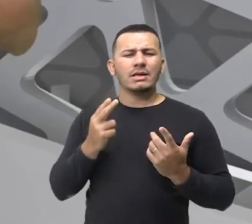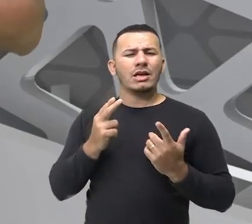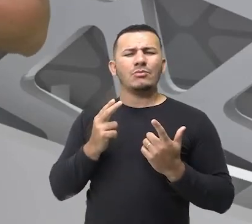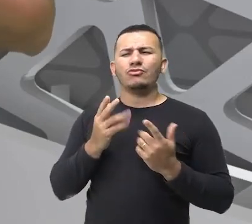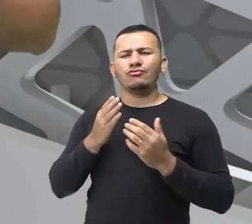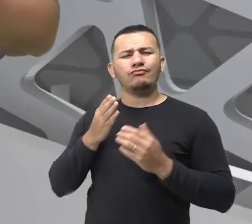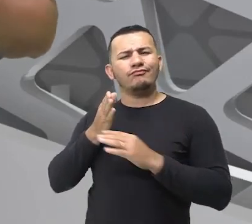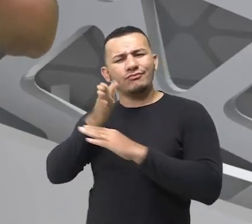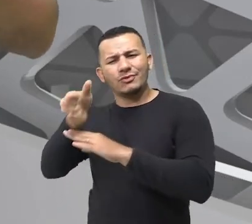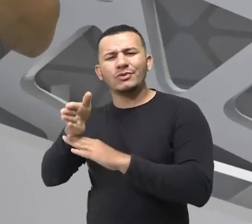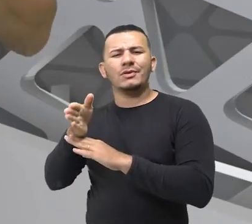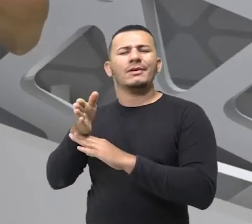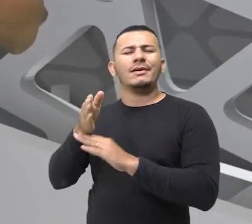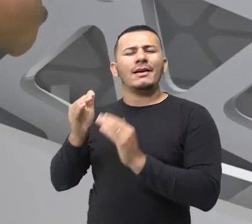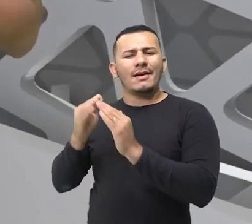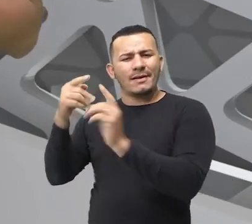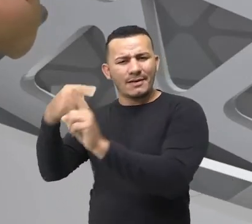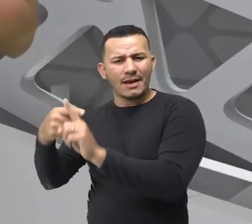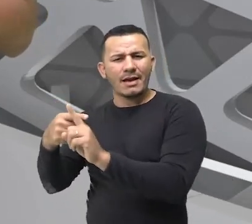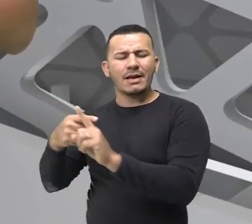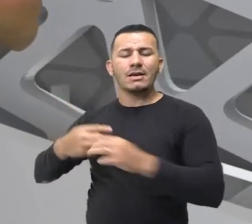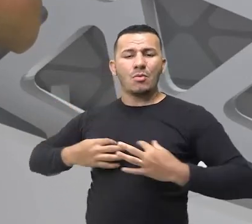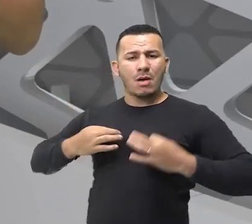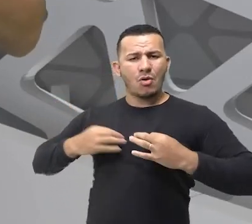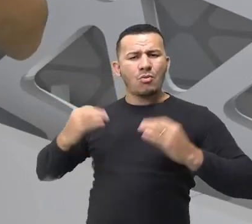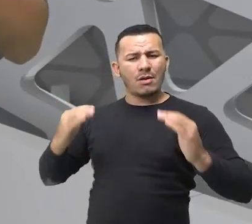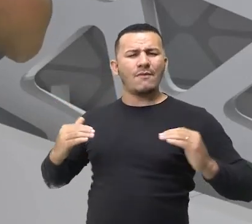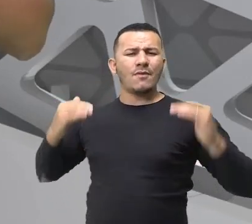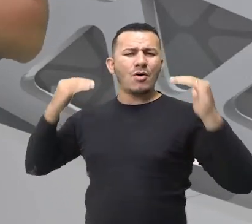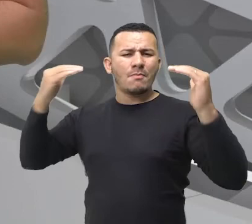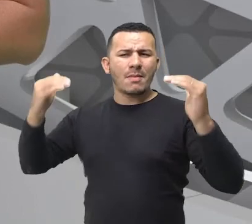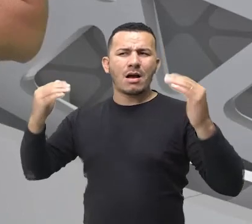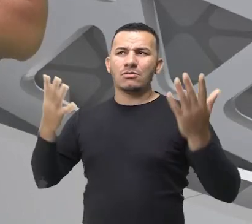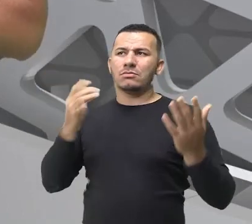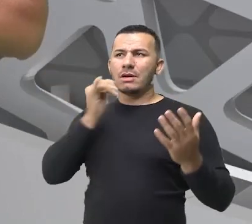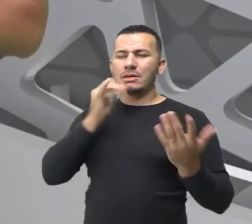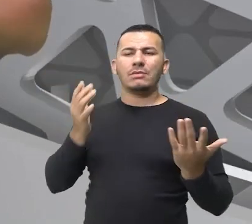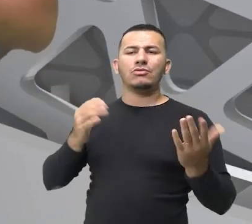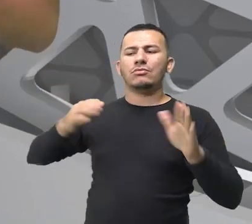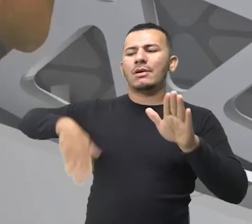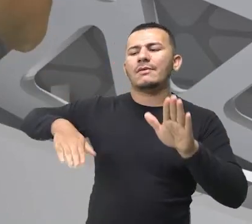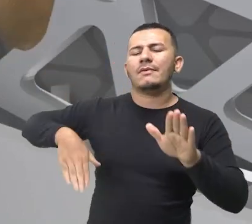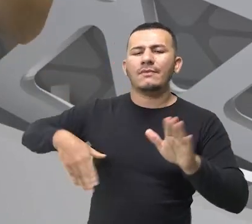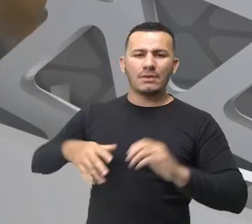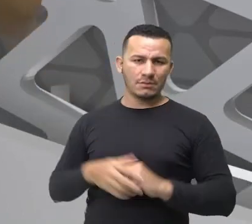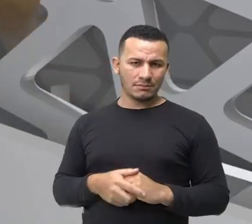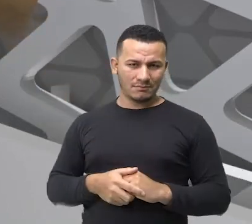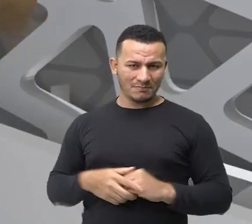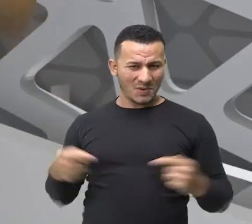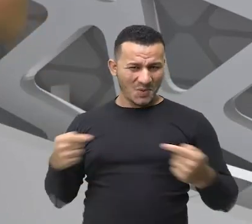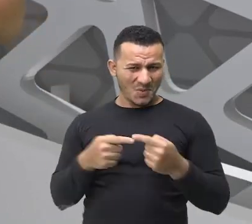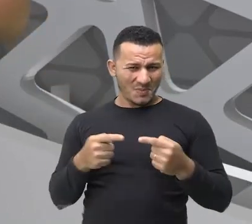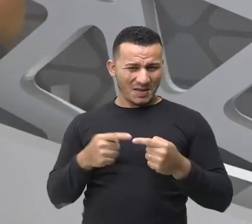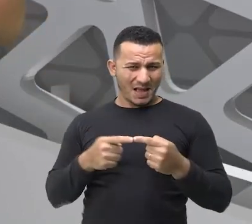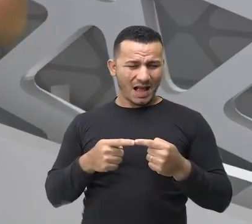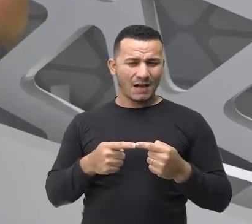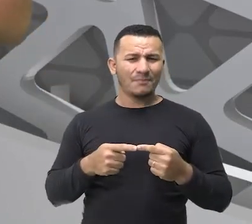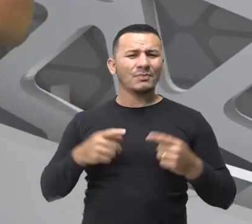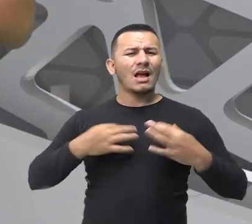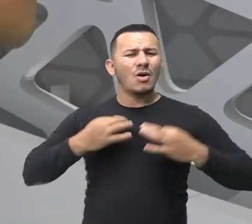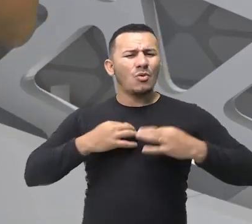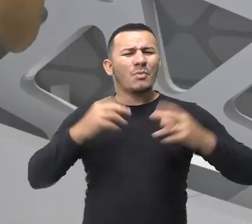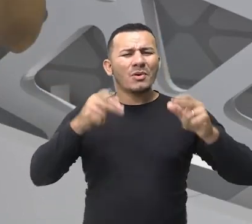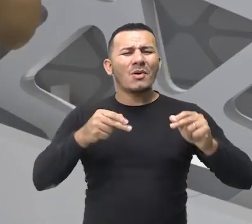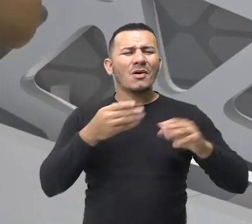por exemplo ao culto aquela roupa mais formal para tomar um banho de rio amo tanto vamos